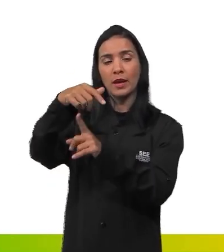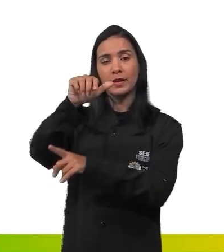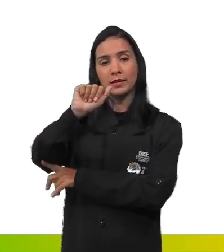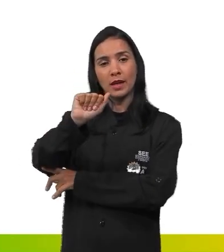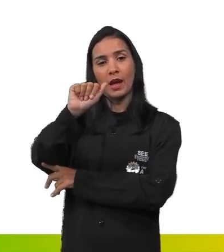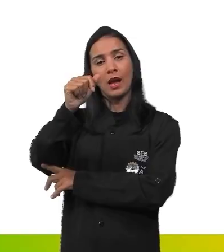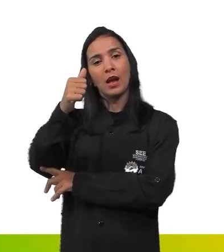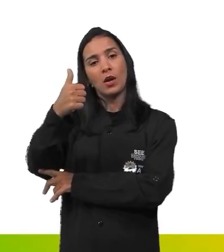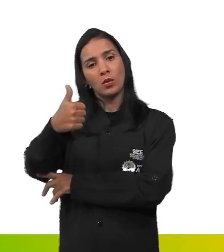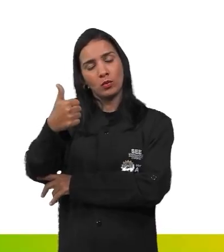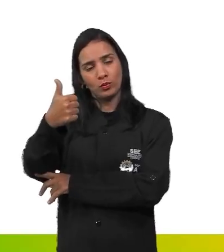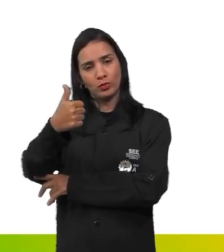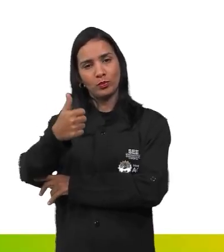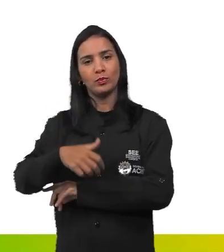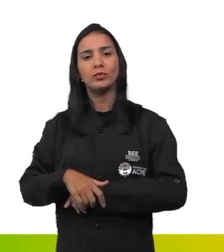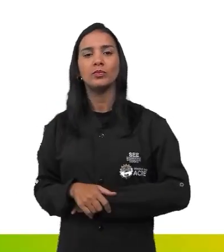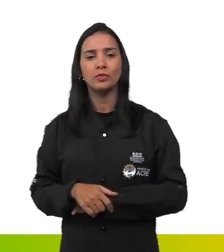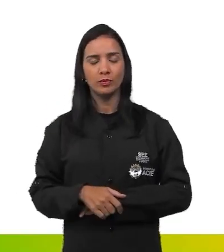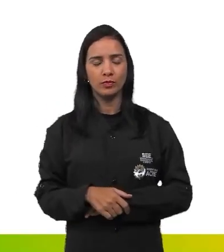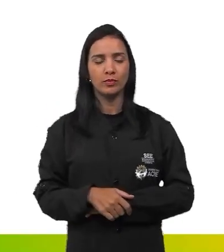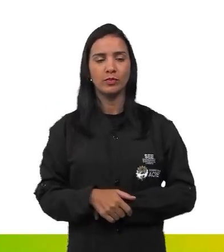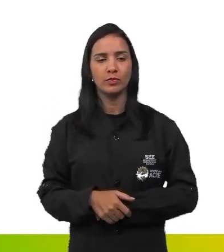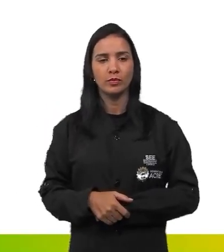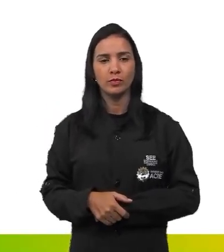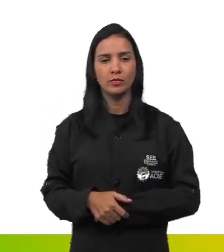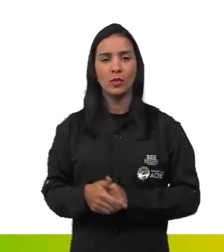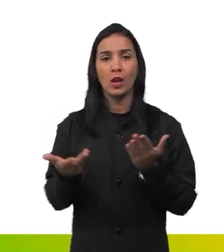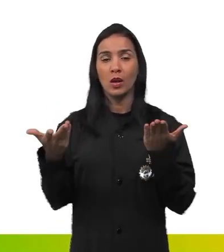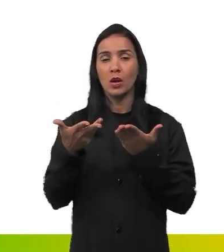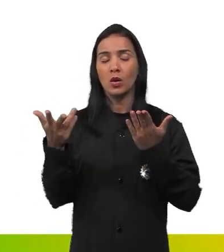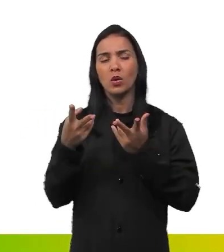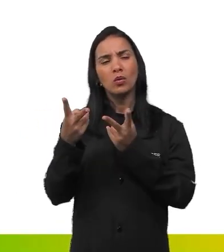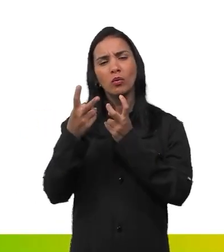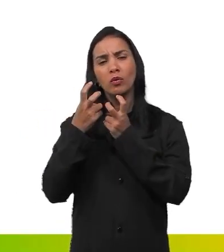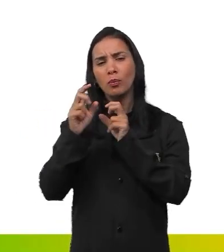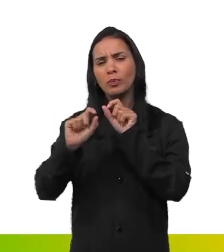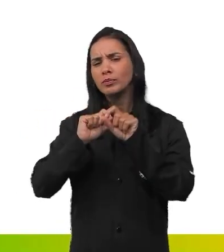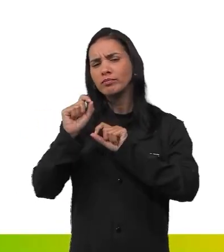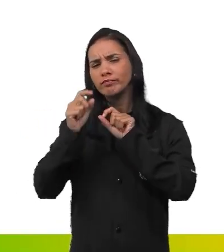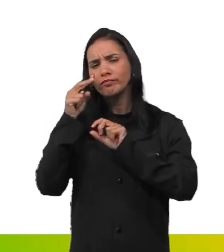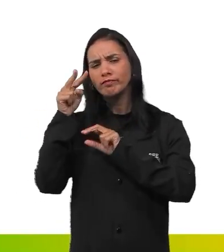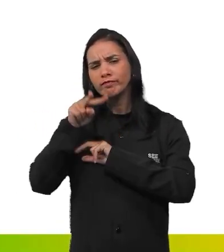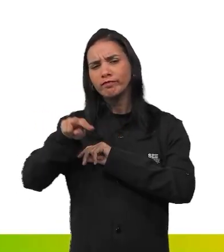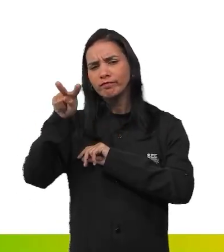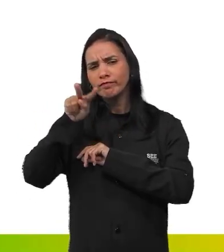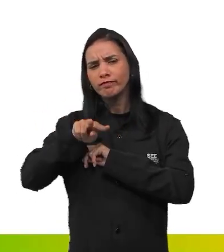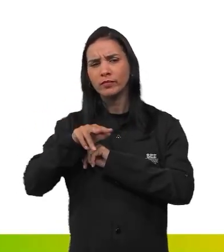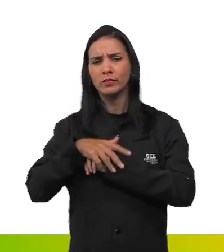assim. Agora observe o seguinte, esse A2